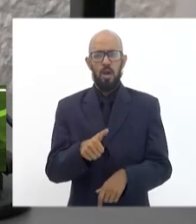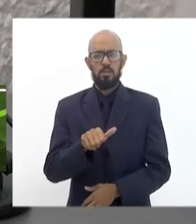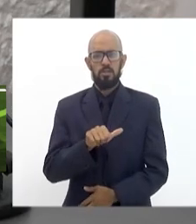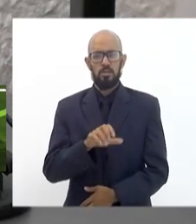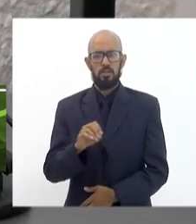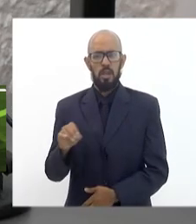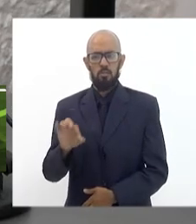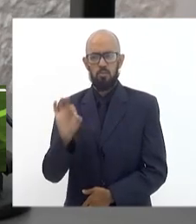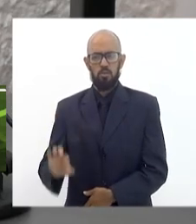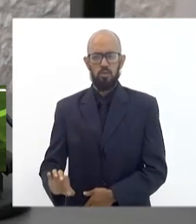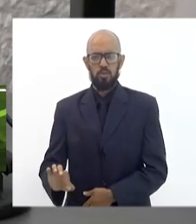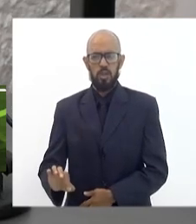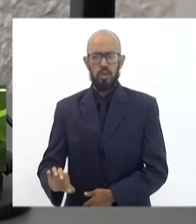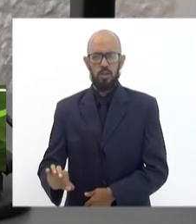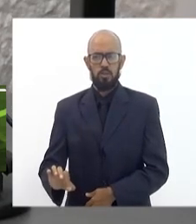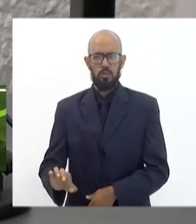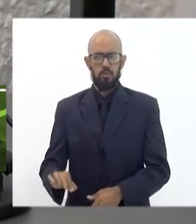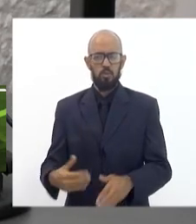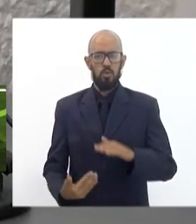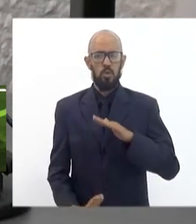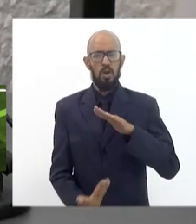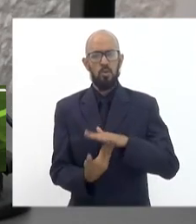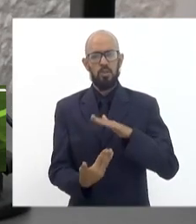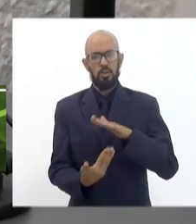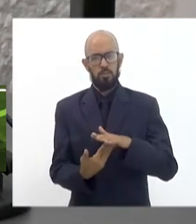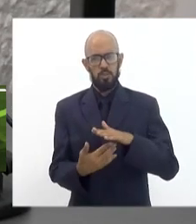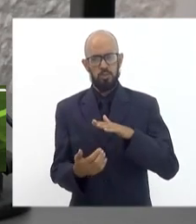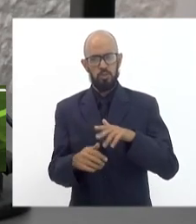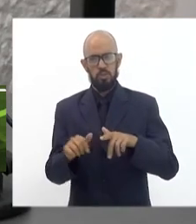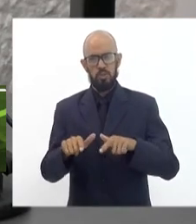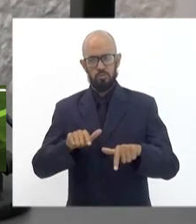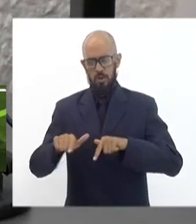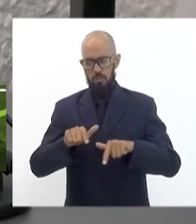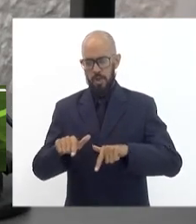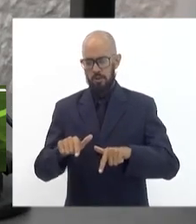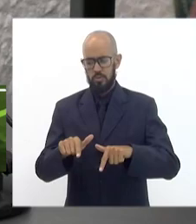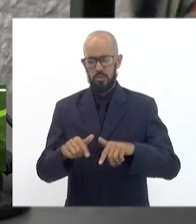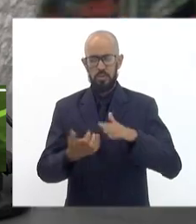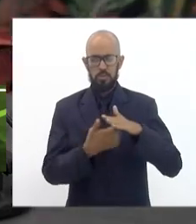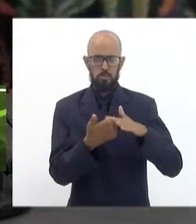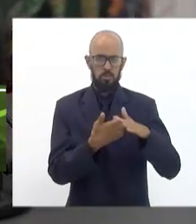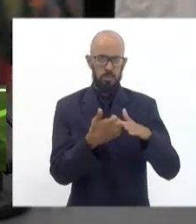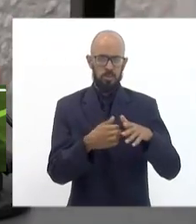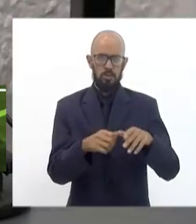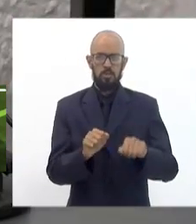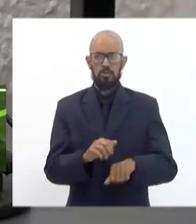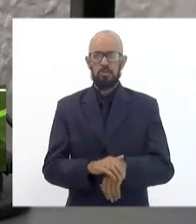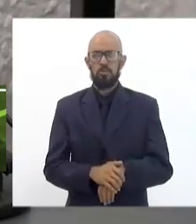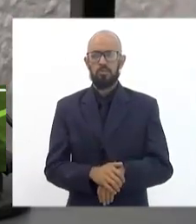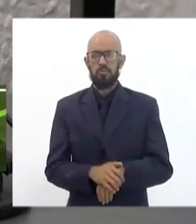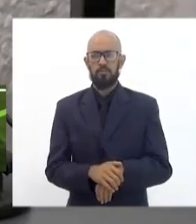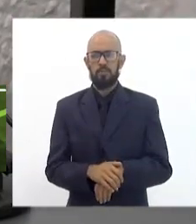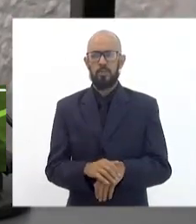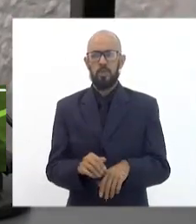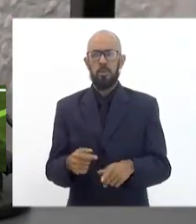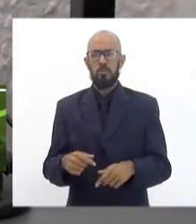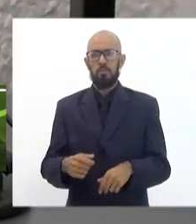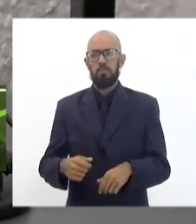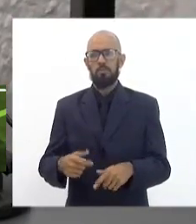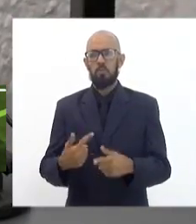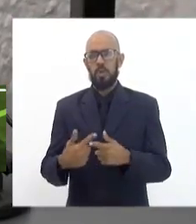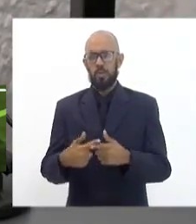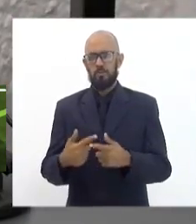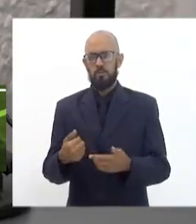as atividades das companhias e da própria secretaria Tom que ele deixar aqui por exemplo primeiro tudo de Engenharia